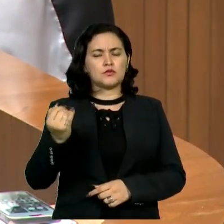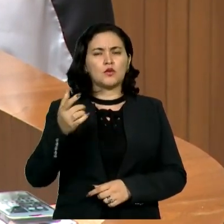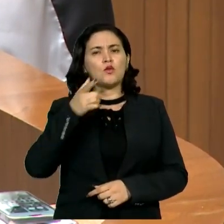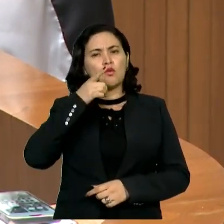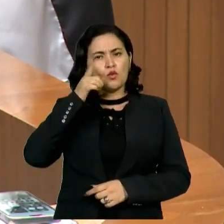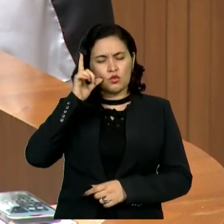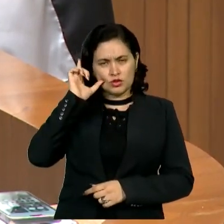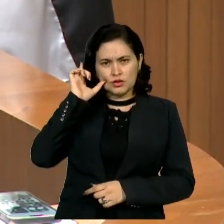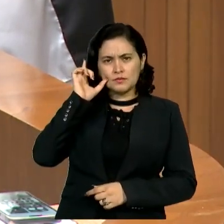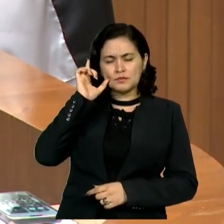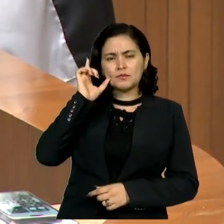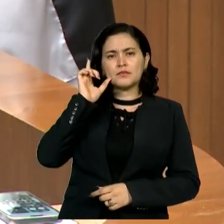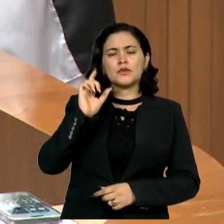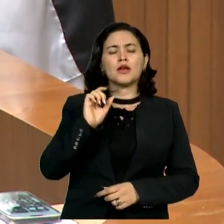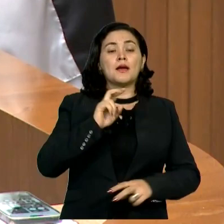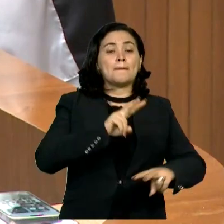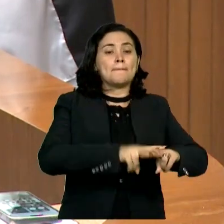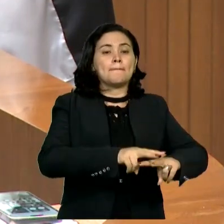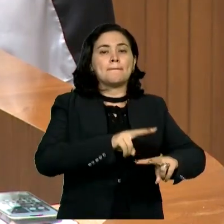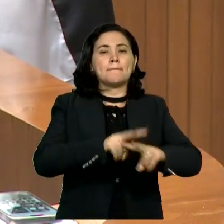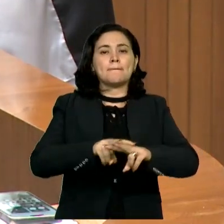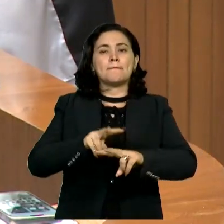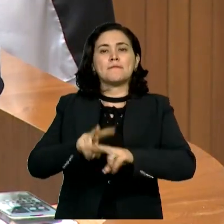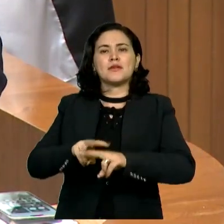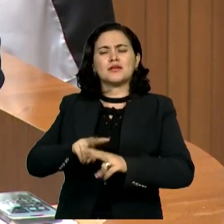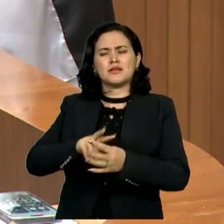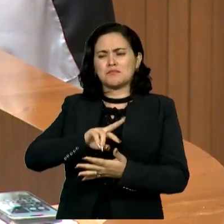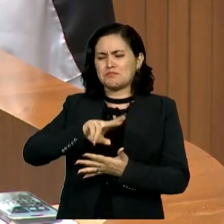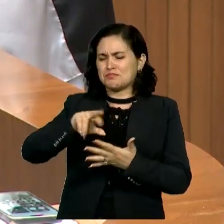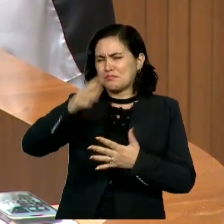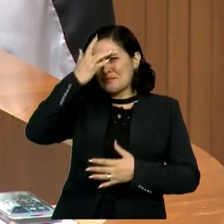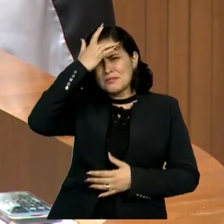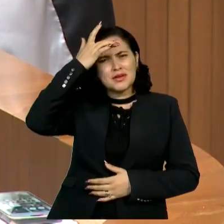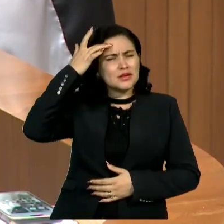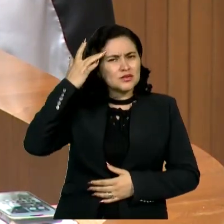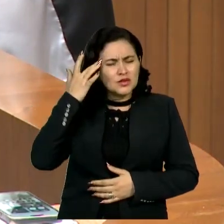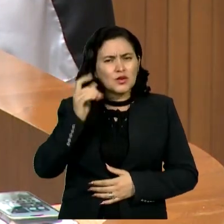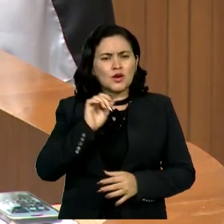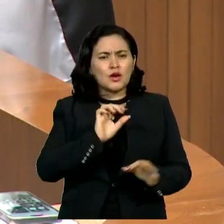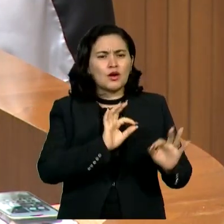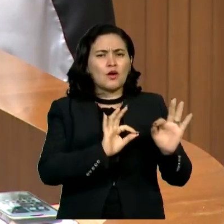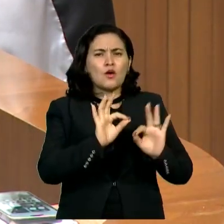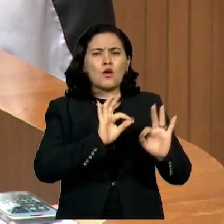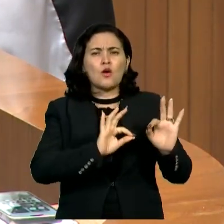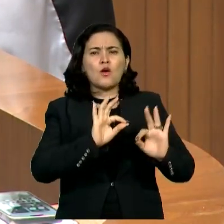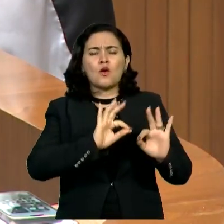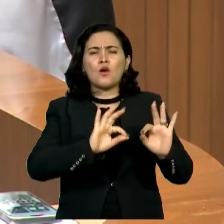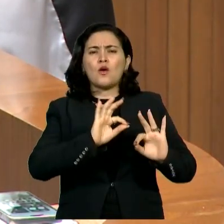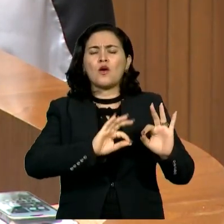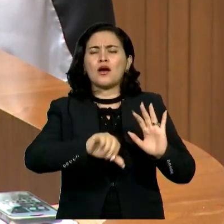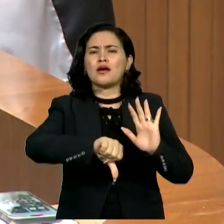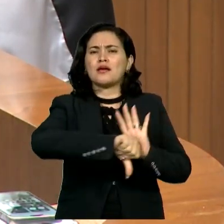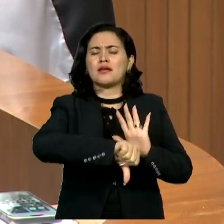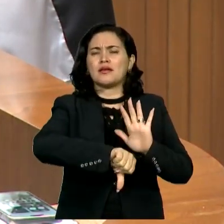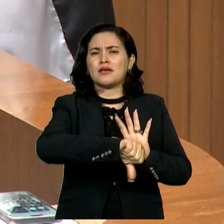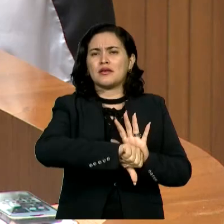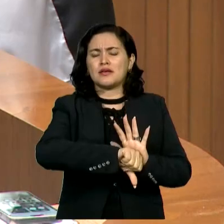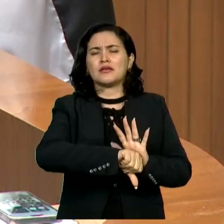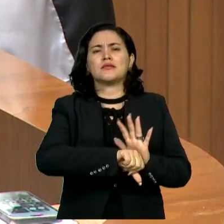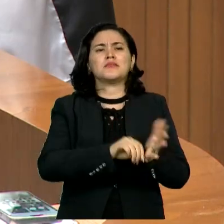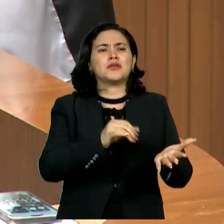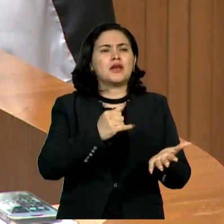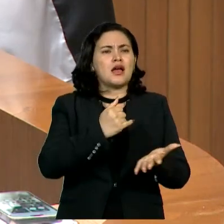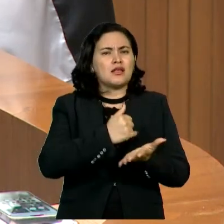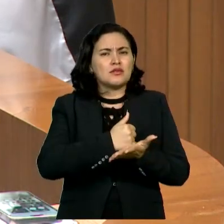várias pessoas relacionadas a essas quadrilhas que mexem com jogo de tigre, com o tráfico de drogas,